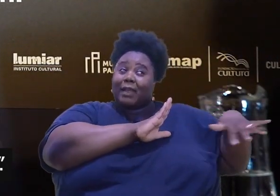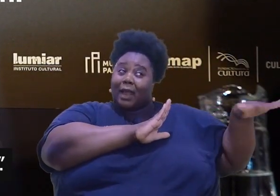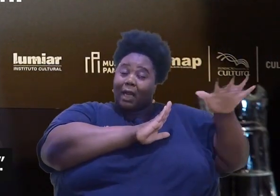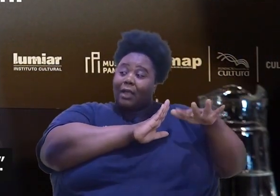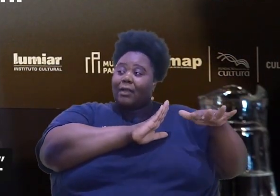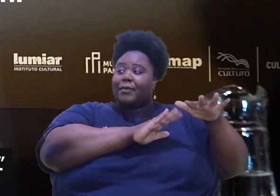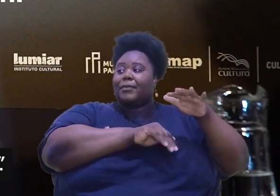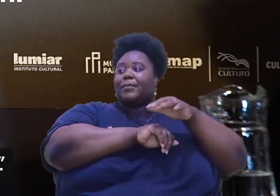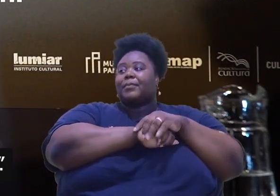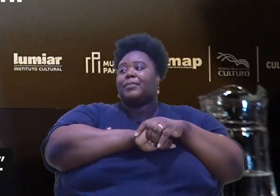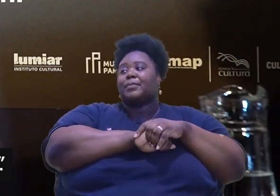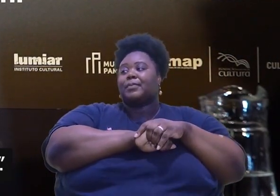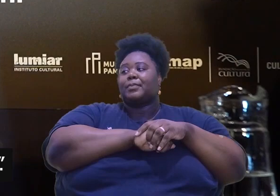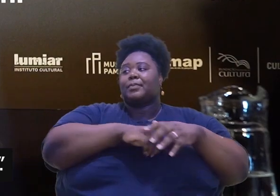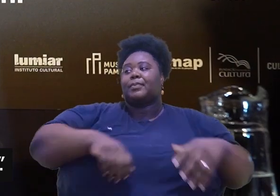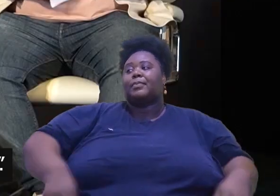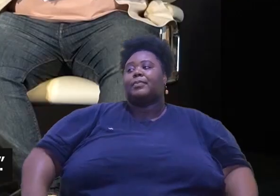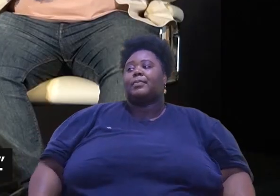do Penduraçaia.